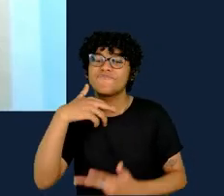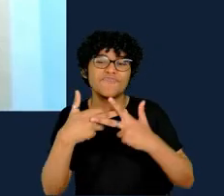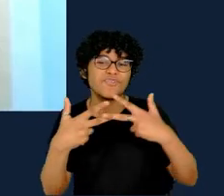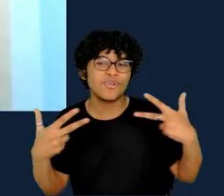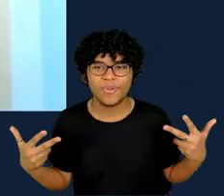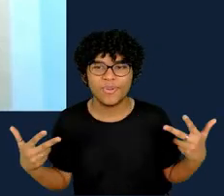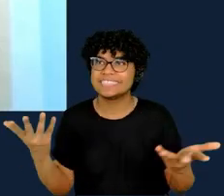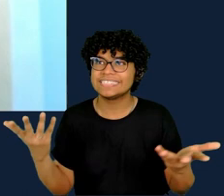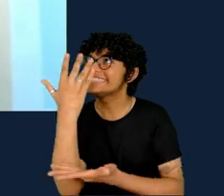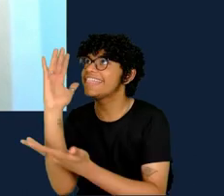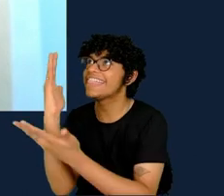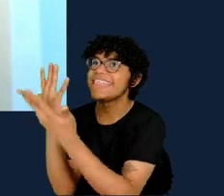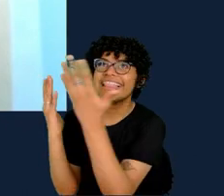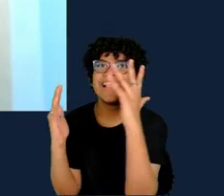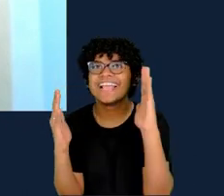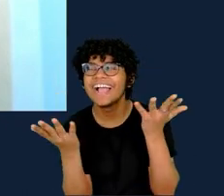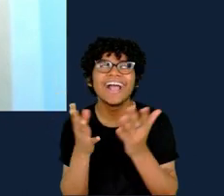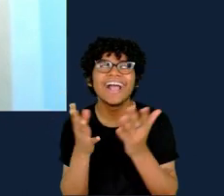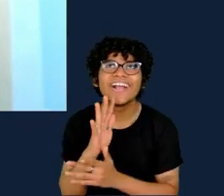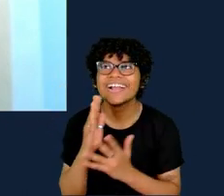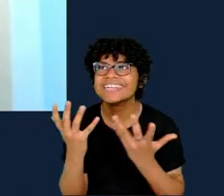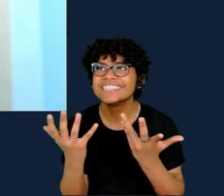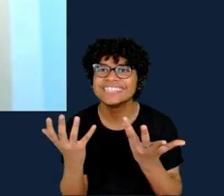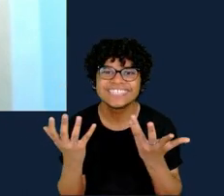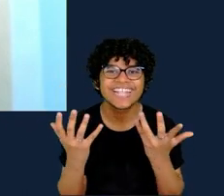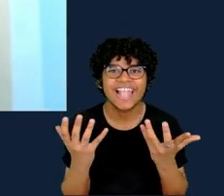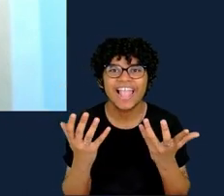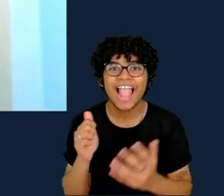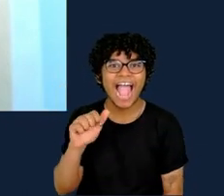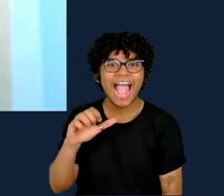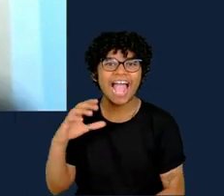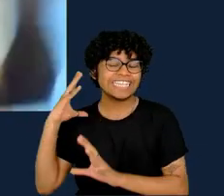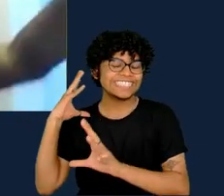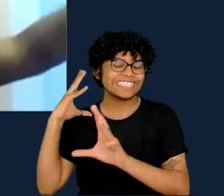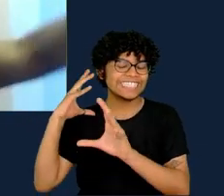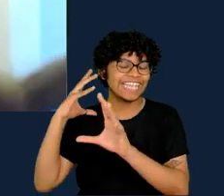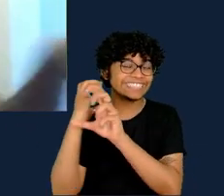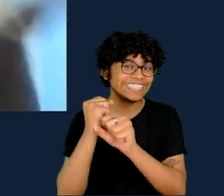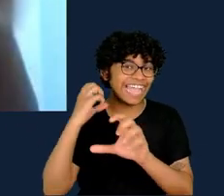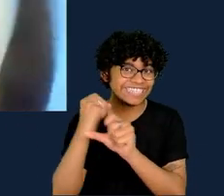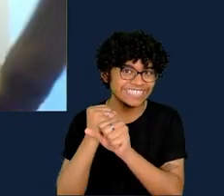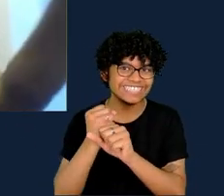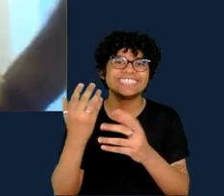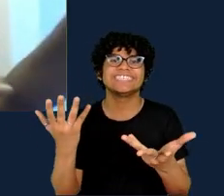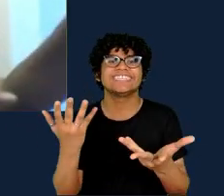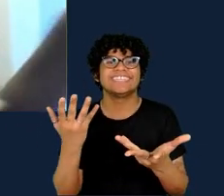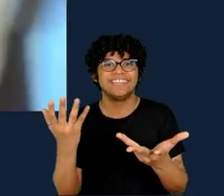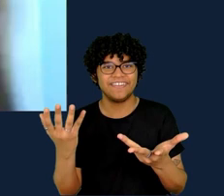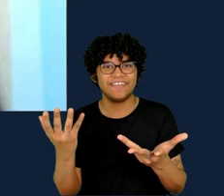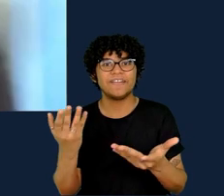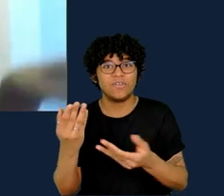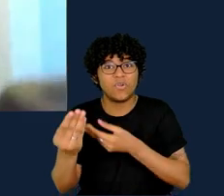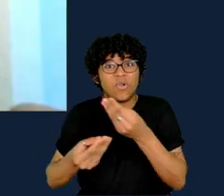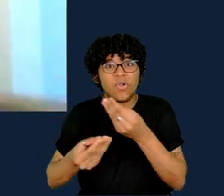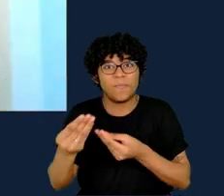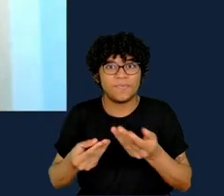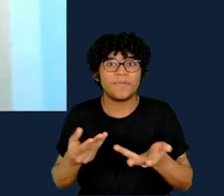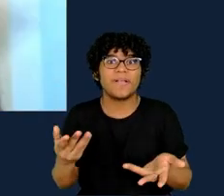frutas. Conhecimento território. Onde fica perto de açaí, onde fica outro, onde fica outro. Eu logo usaria